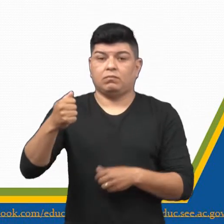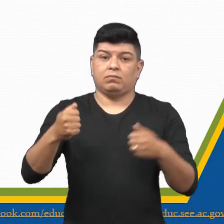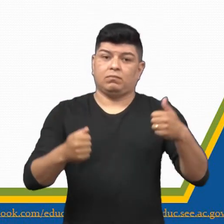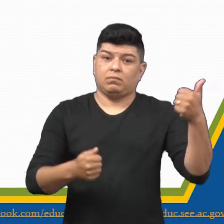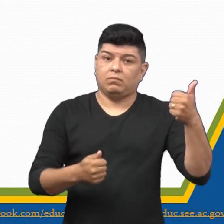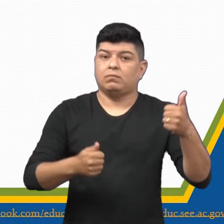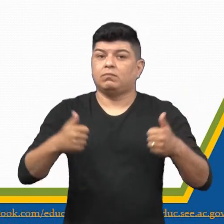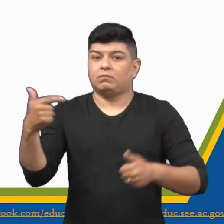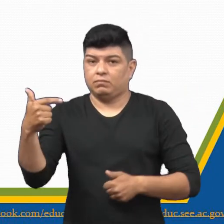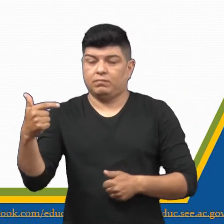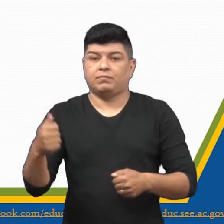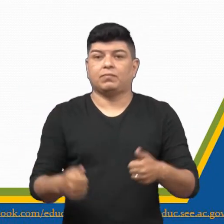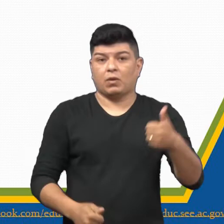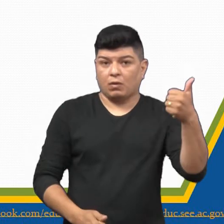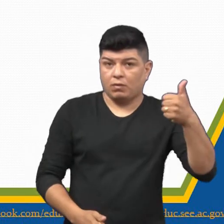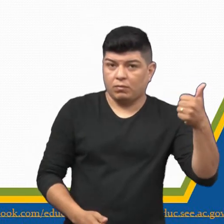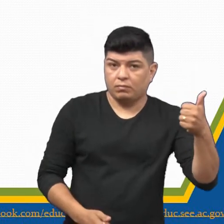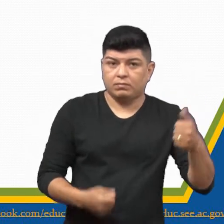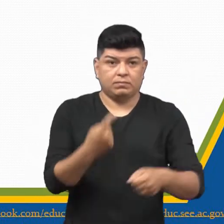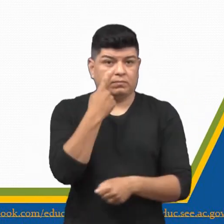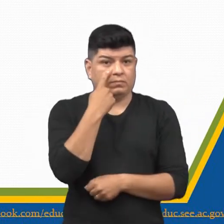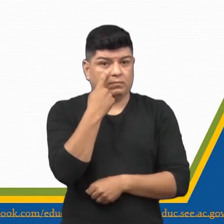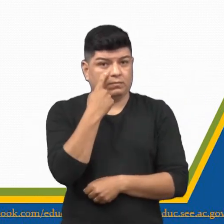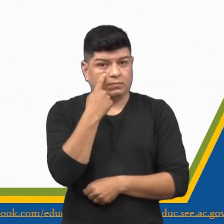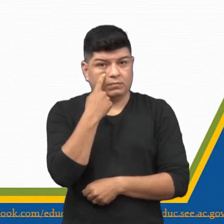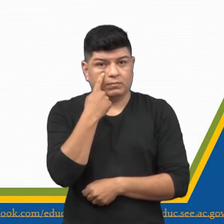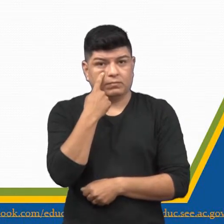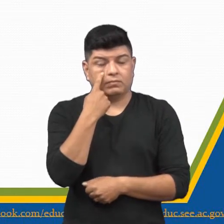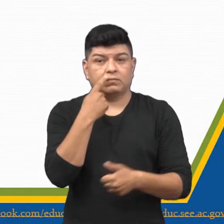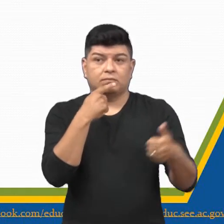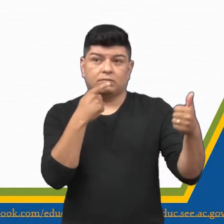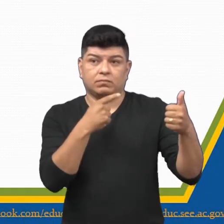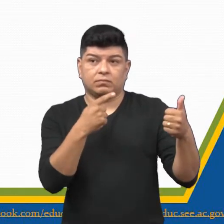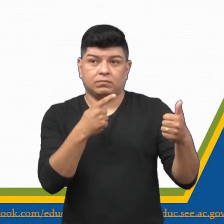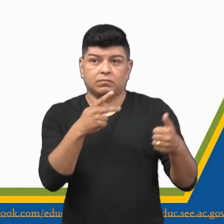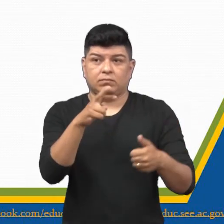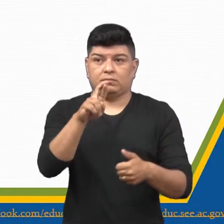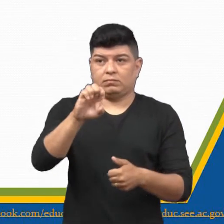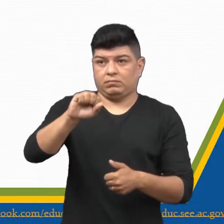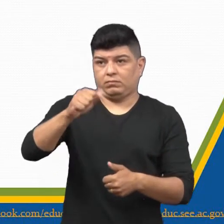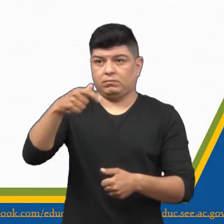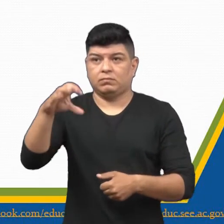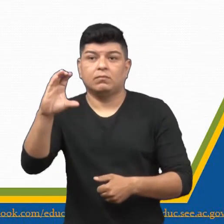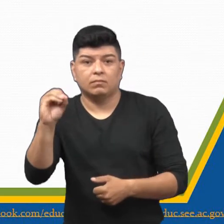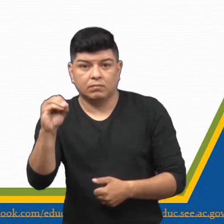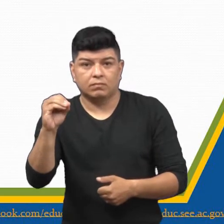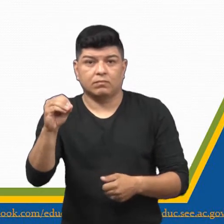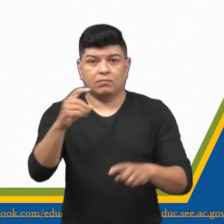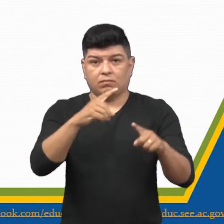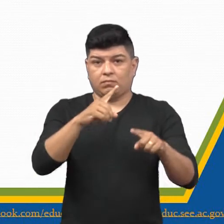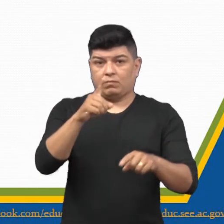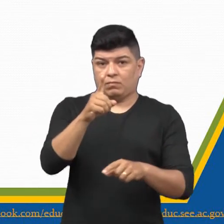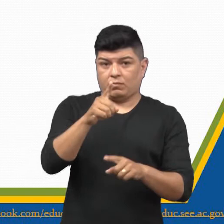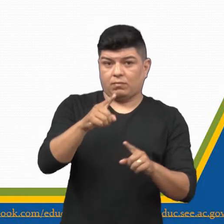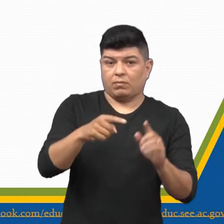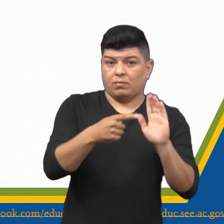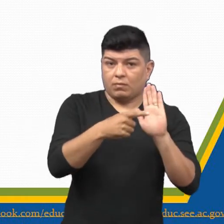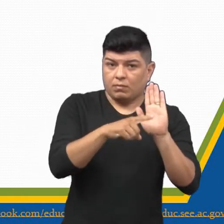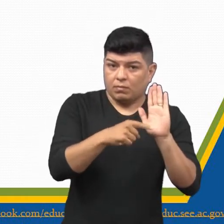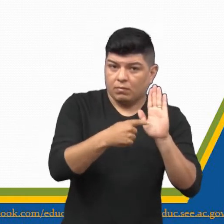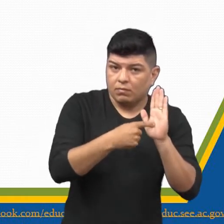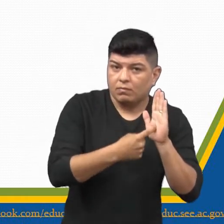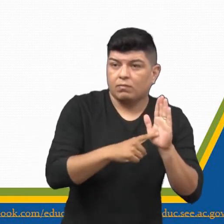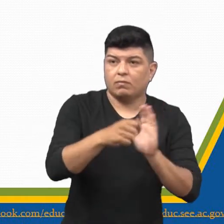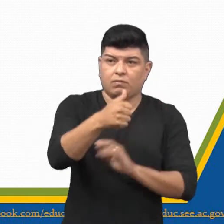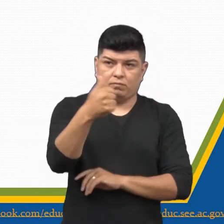2. No estado 1 do gás, você observa que nós temos a pressão 1 vezes o volume 1, sendo